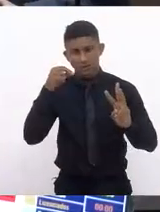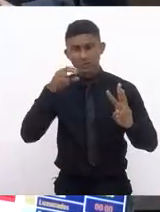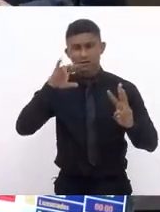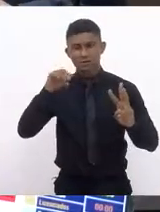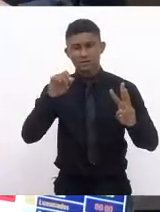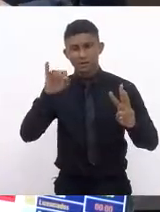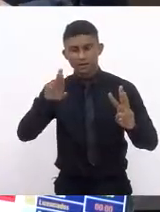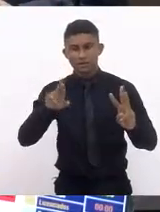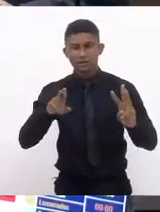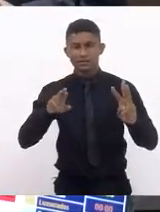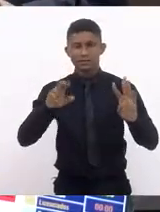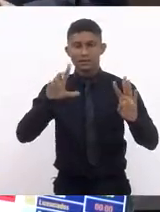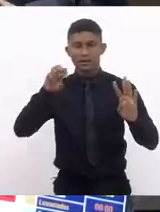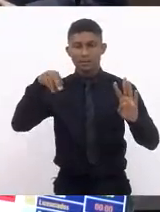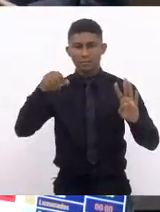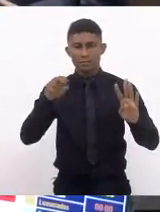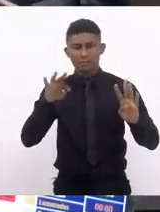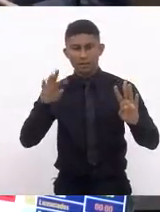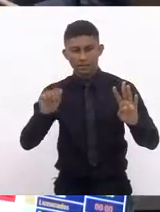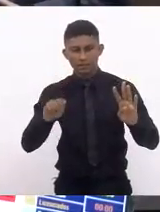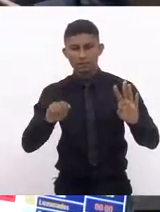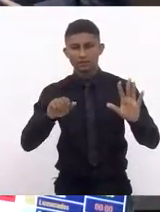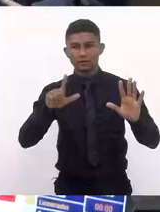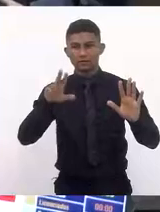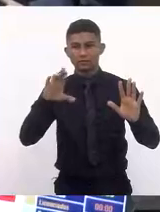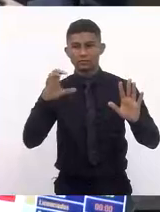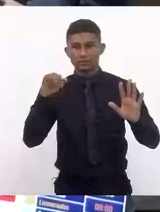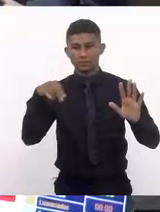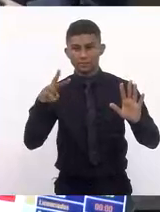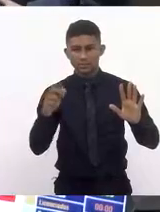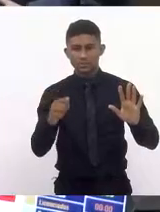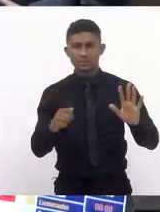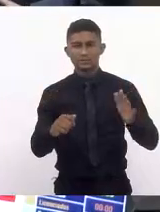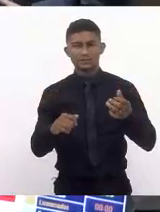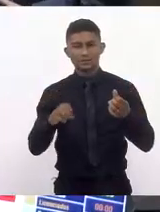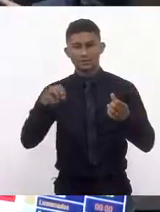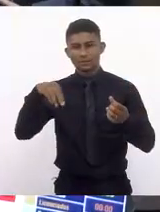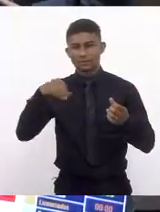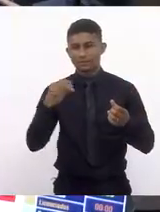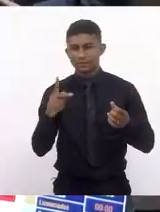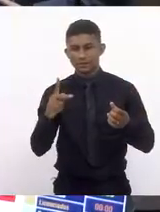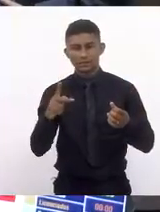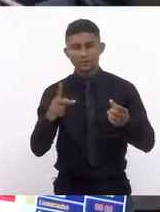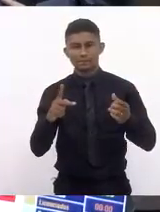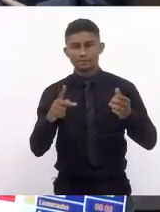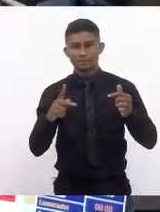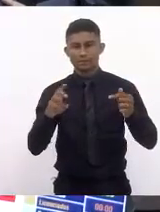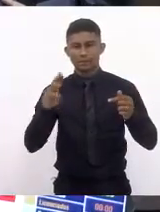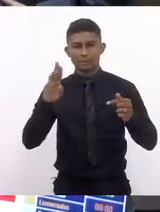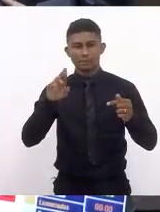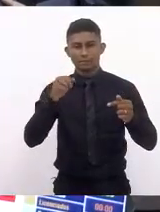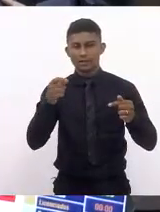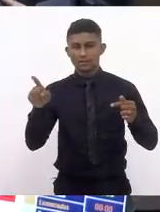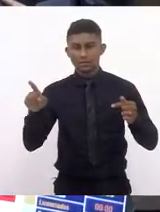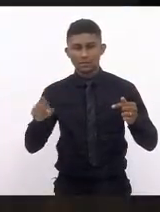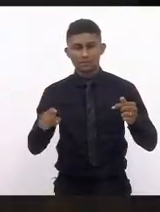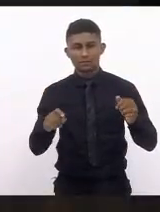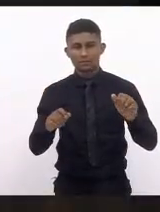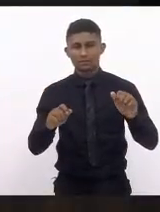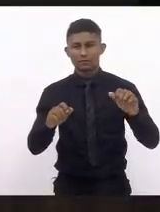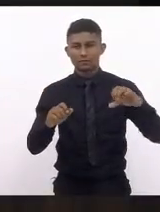Luiz Paulo Marta lucía Samuel link brasão Bebeto Daniel